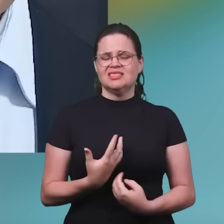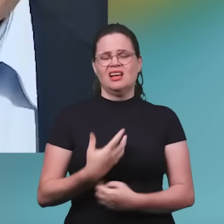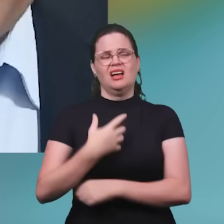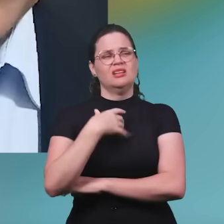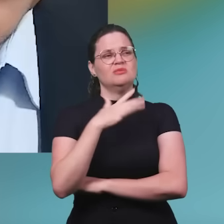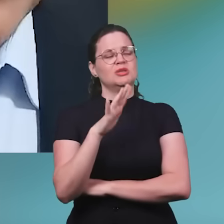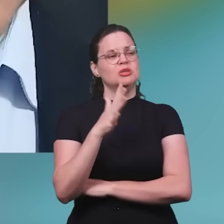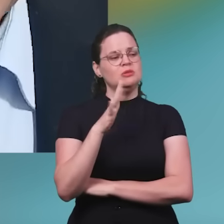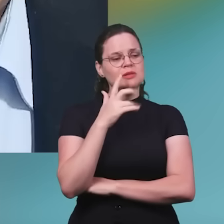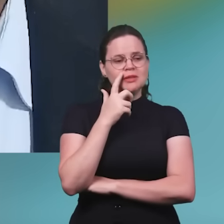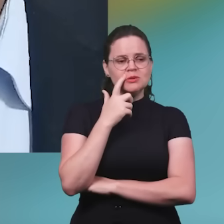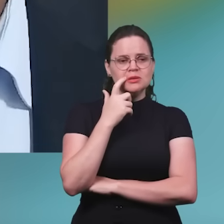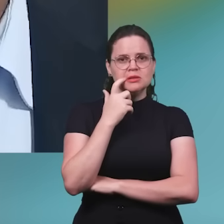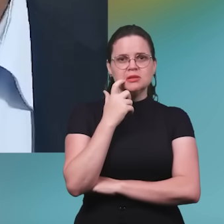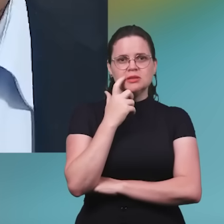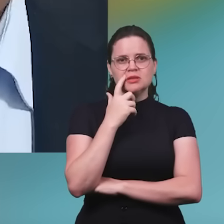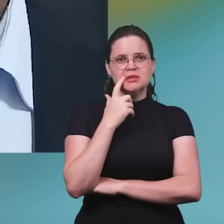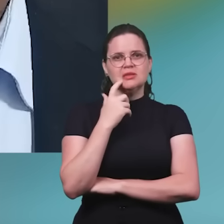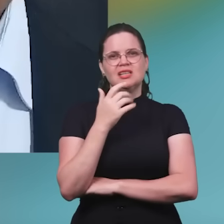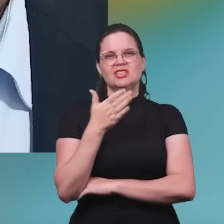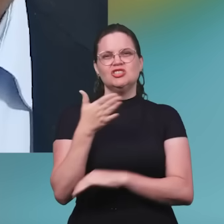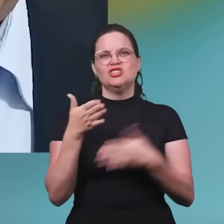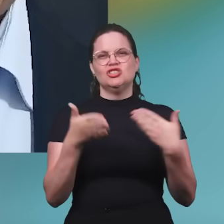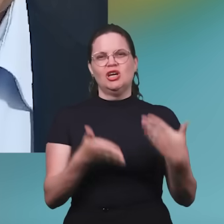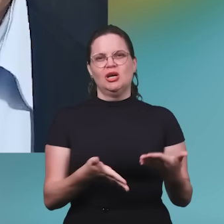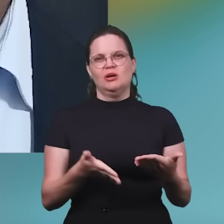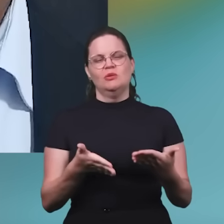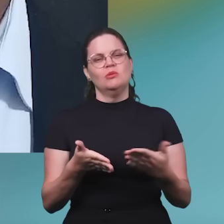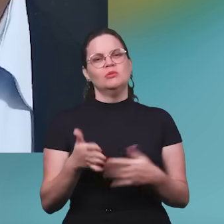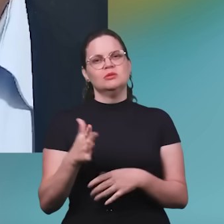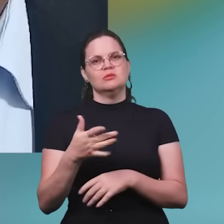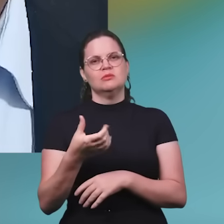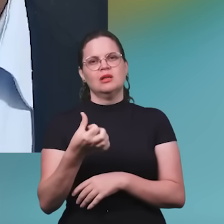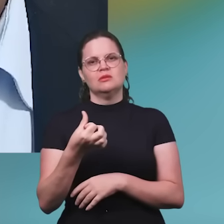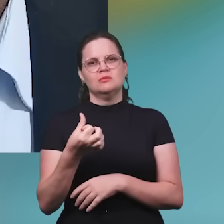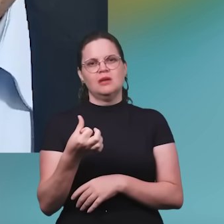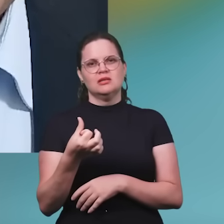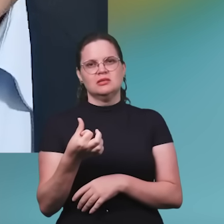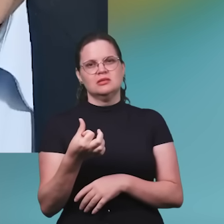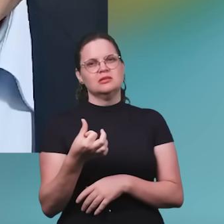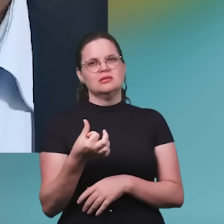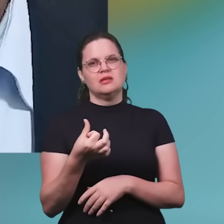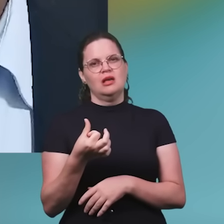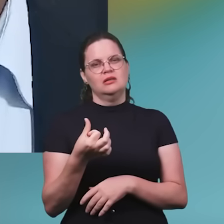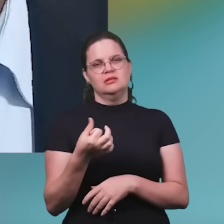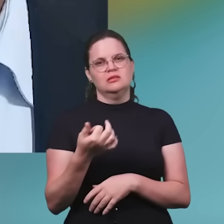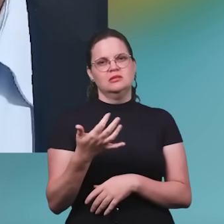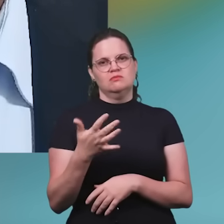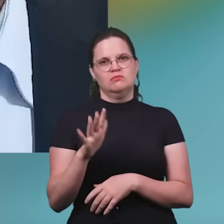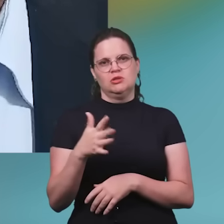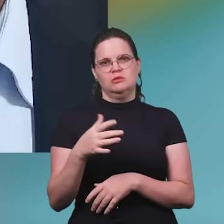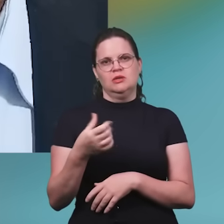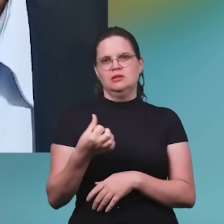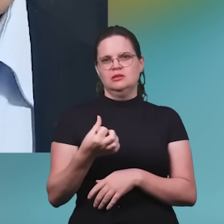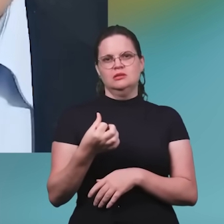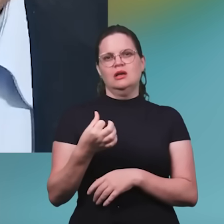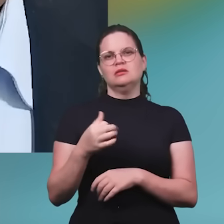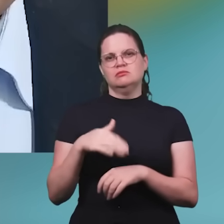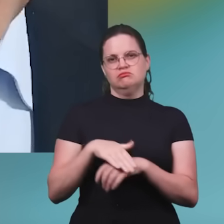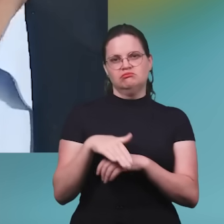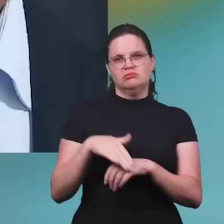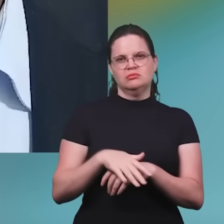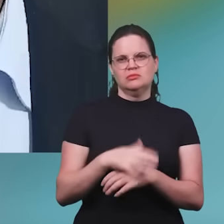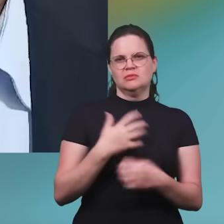Ele chegou por volta das 6 horas na cidade dele, e ele estava